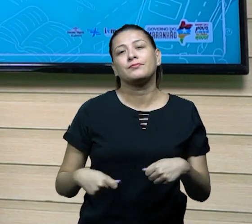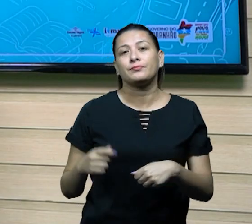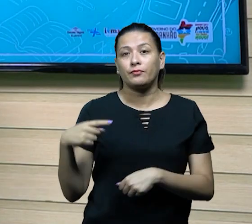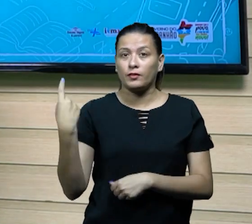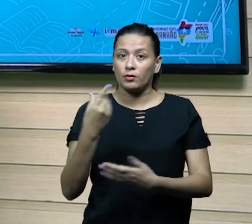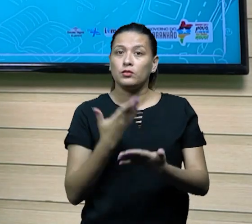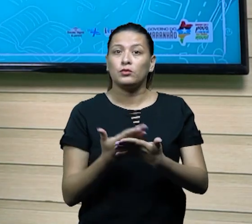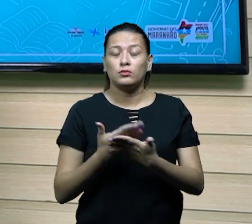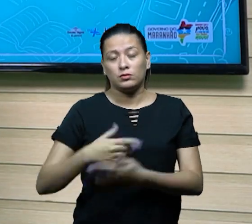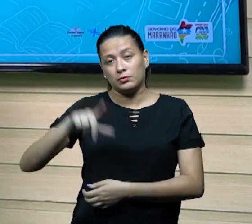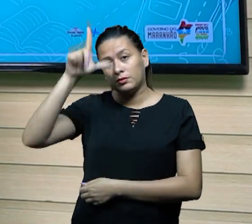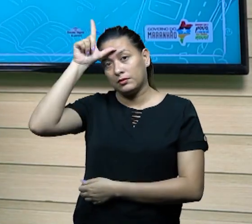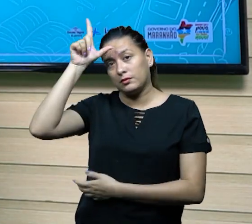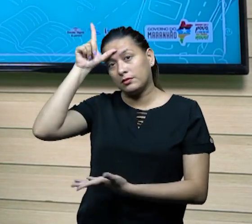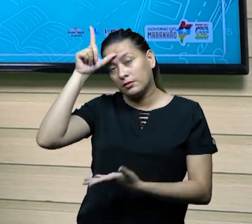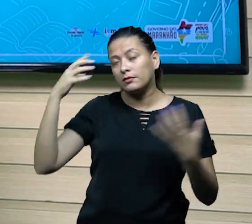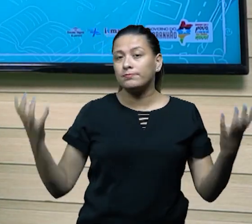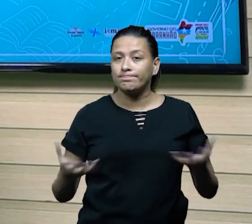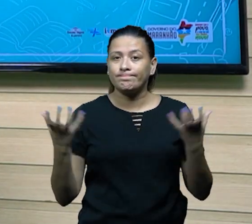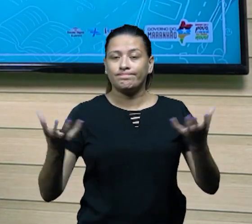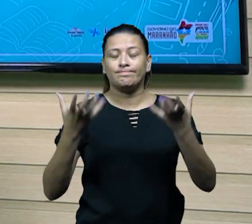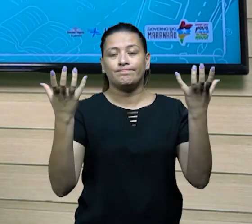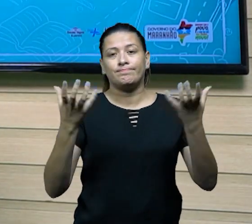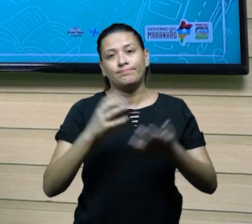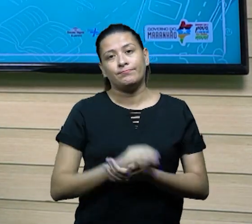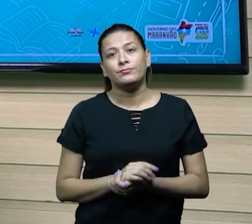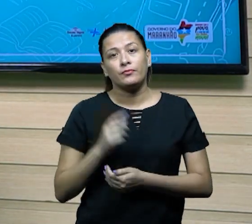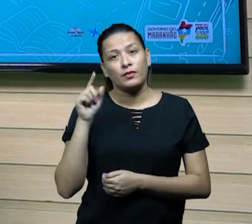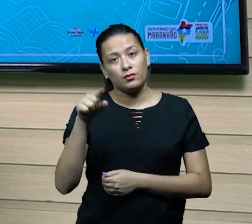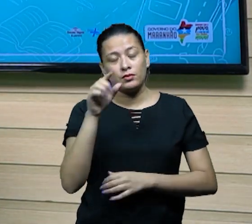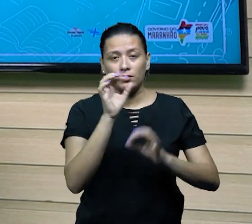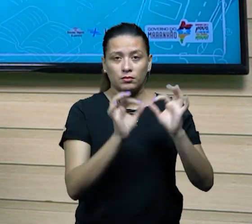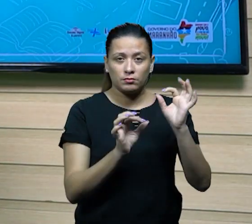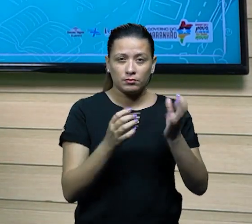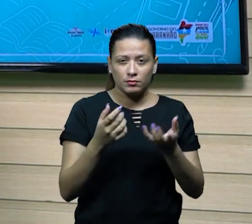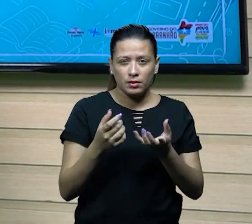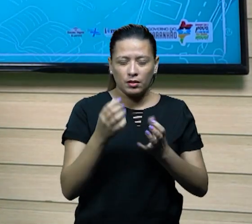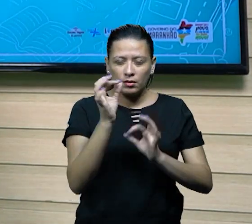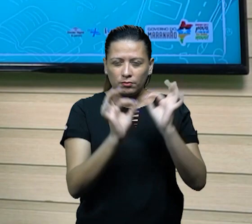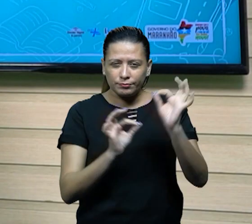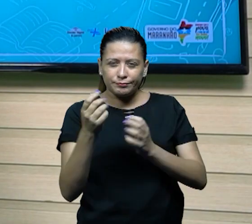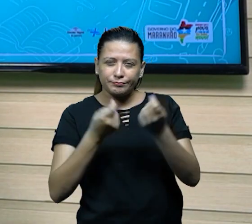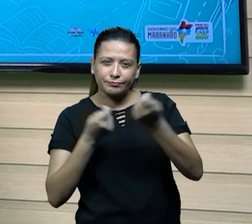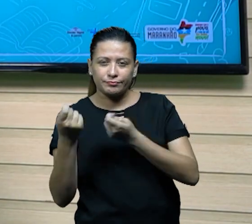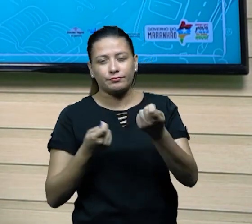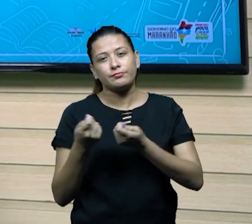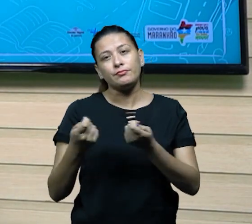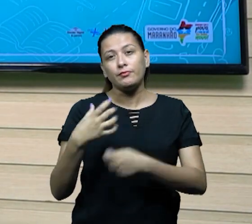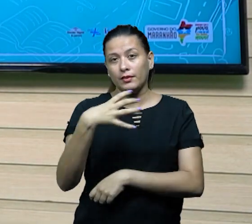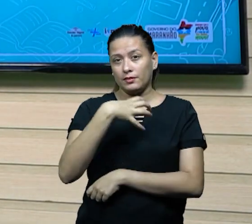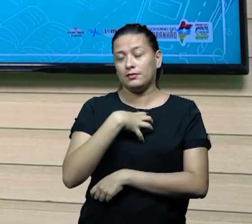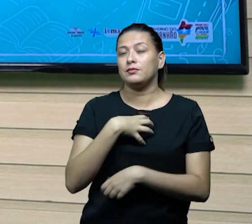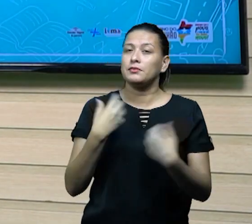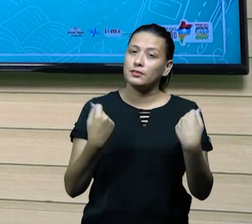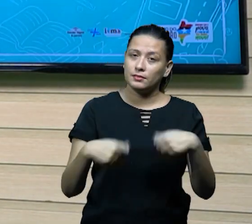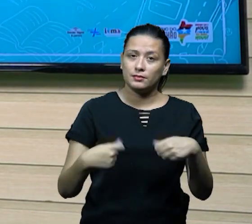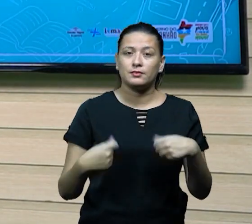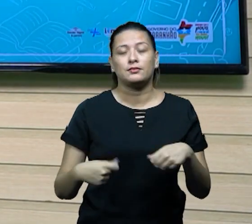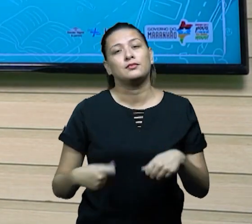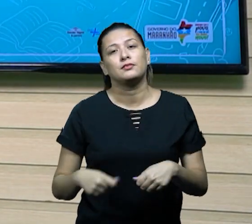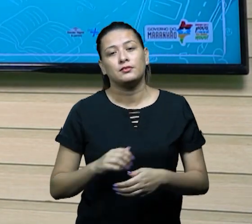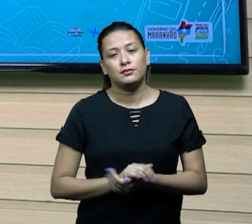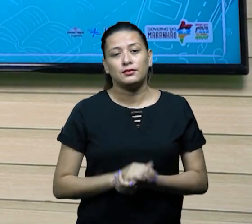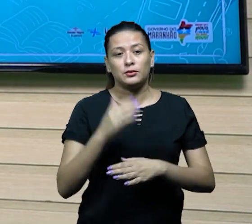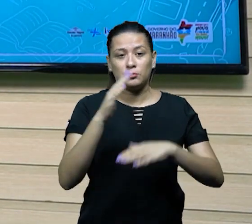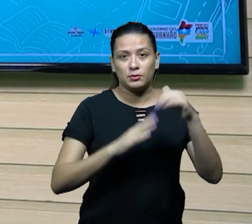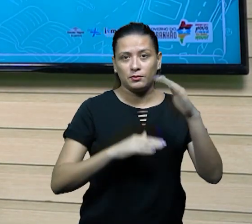Nós já estudamos, por exemplo, liderança, motivação. Então, você vai gerir sentimentos, você vai gerir necessidades. Então, além de